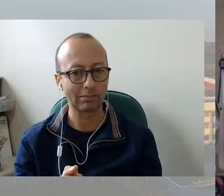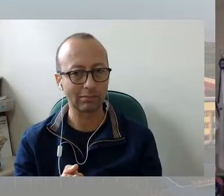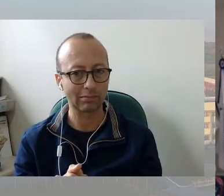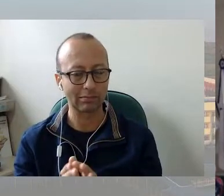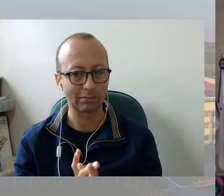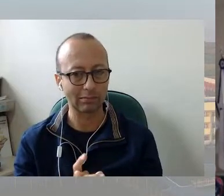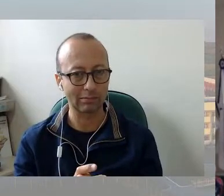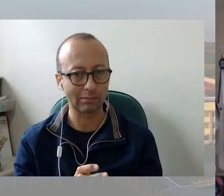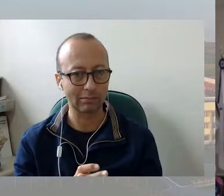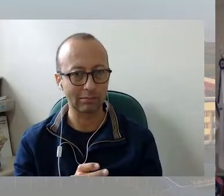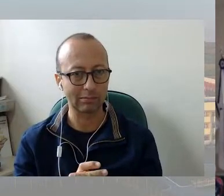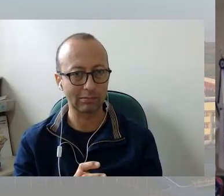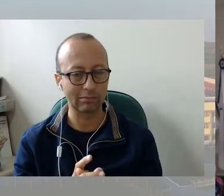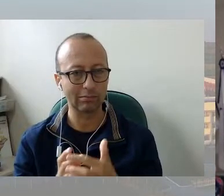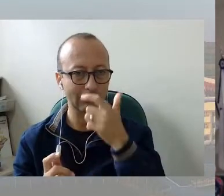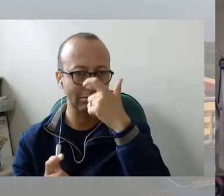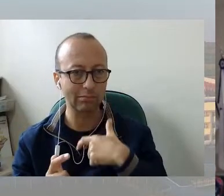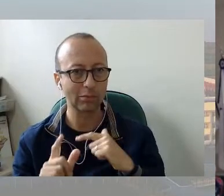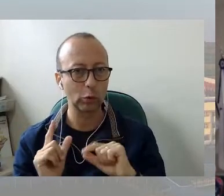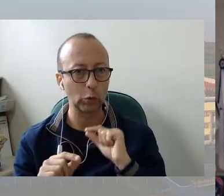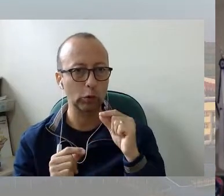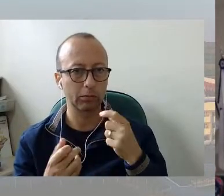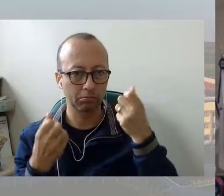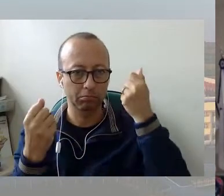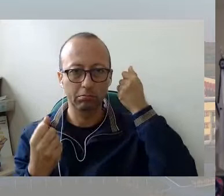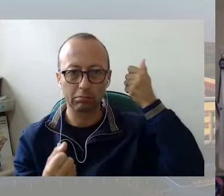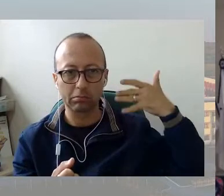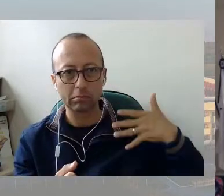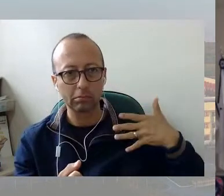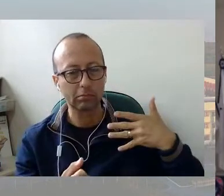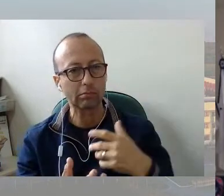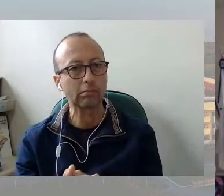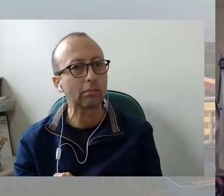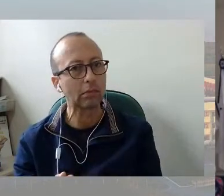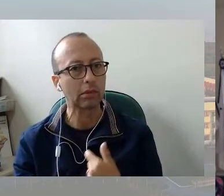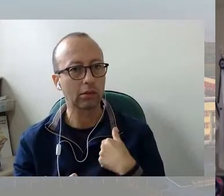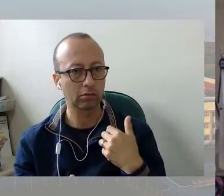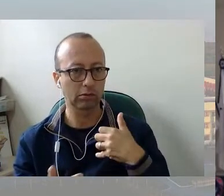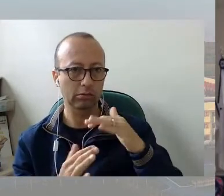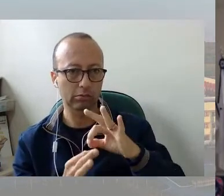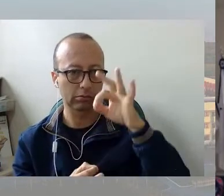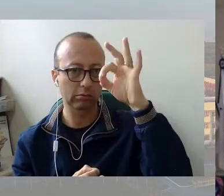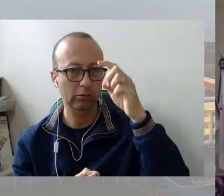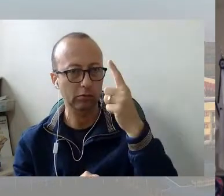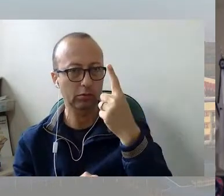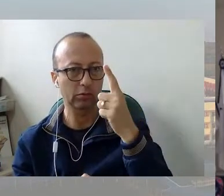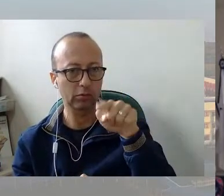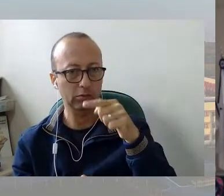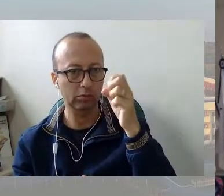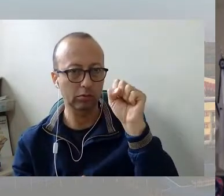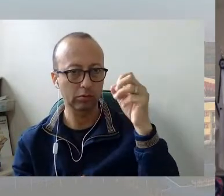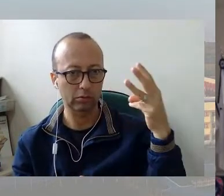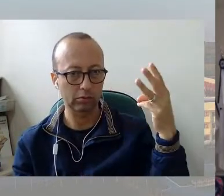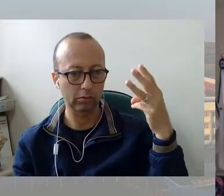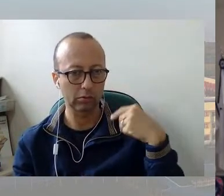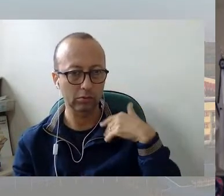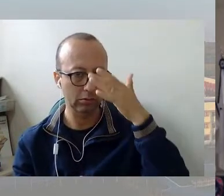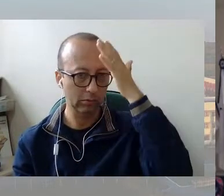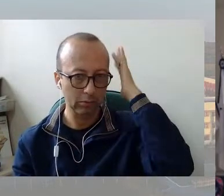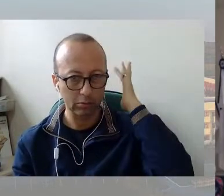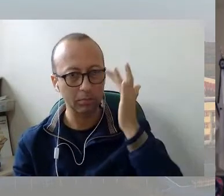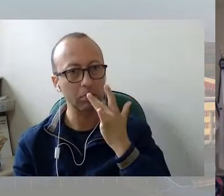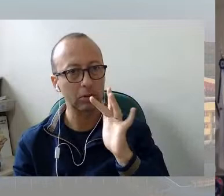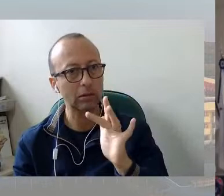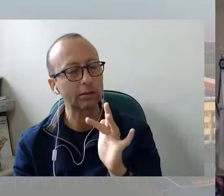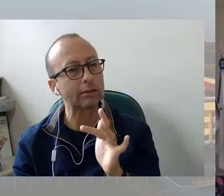Um áudio de inscrição aqui, então. Eu sou um homem de 1,83m, cabelos grisalhos, branco, e que